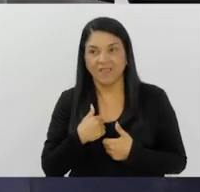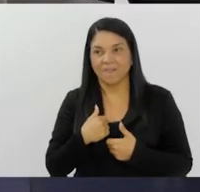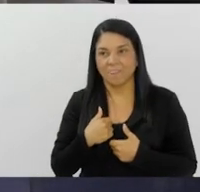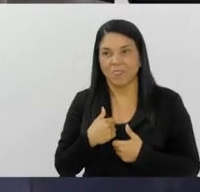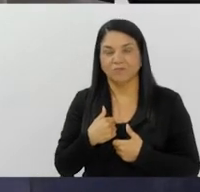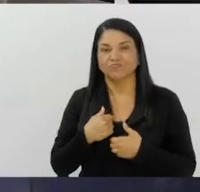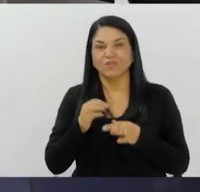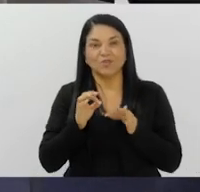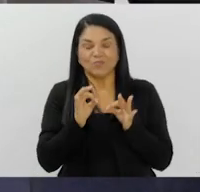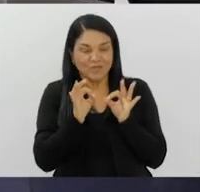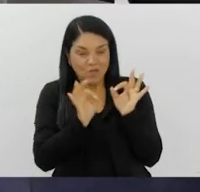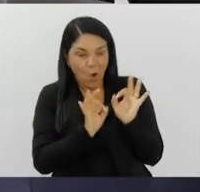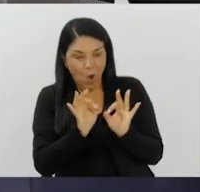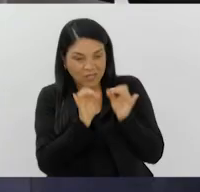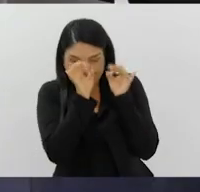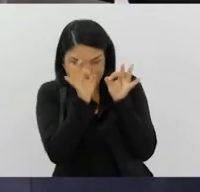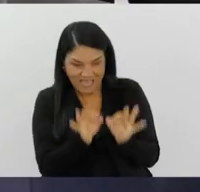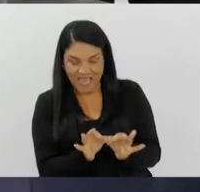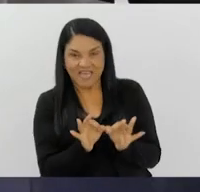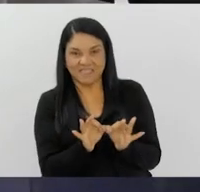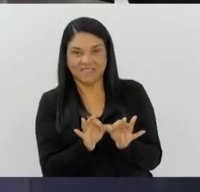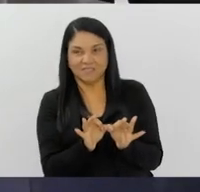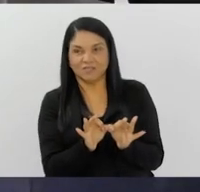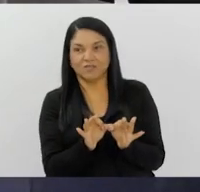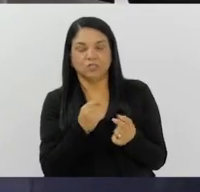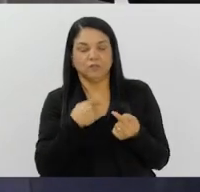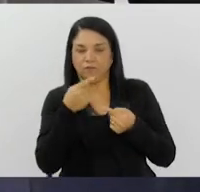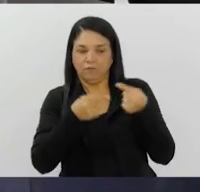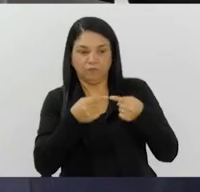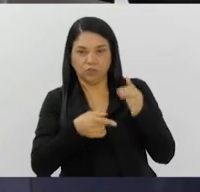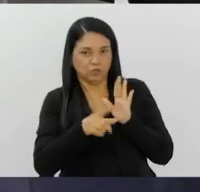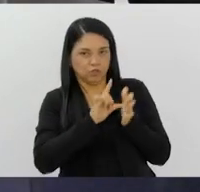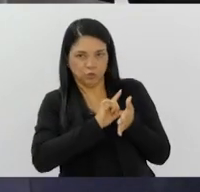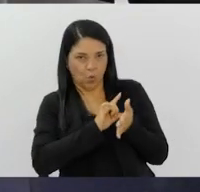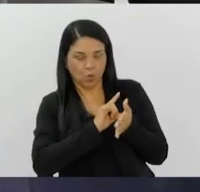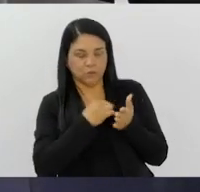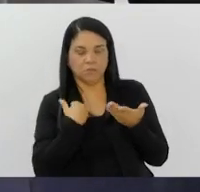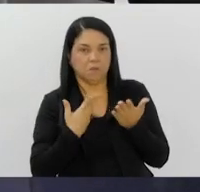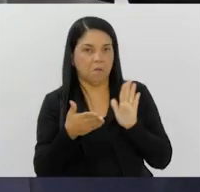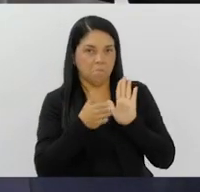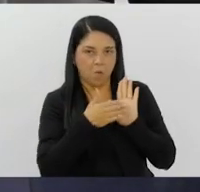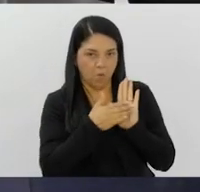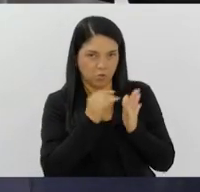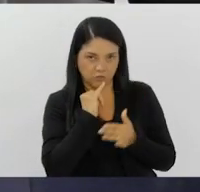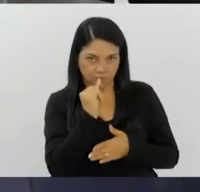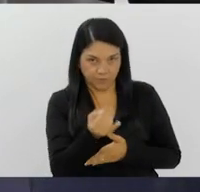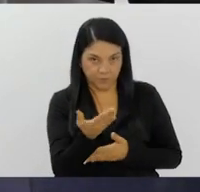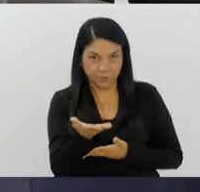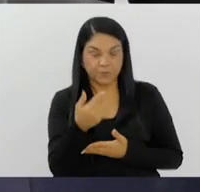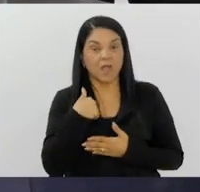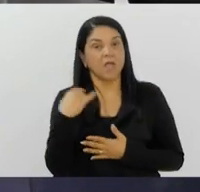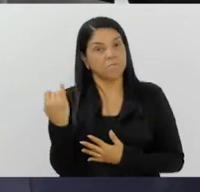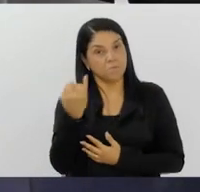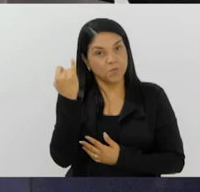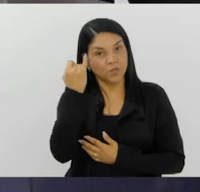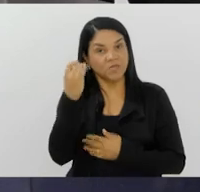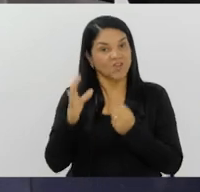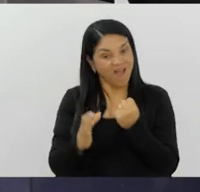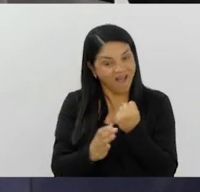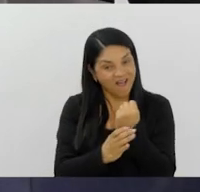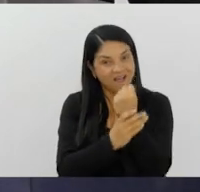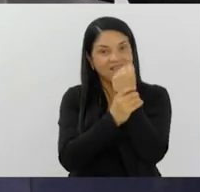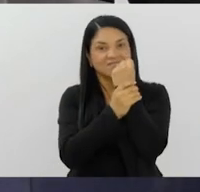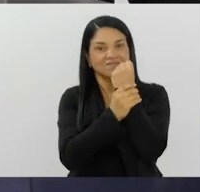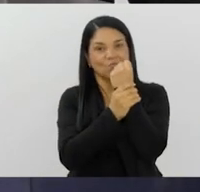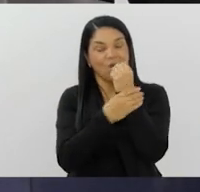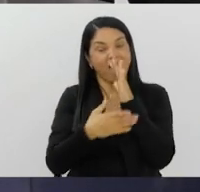formulação específica a gente eh se não foi discutido para poder trazer uma proposta mas eh eh é importante assegurar que seja